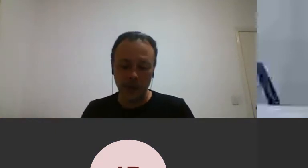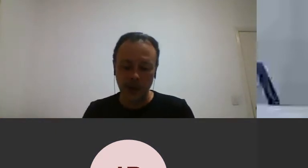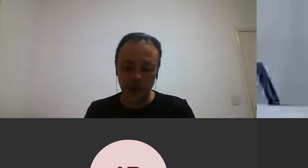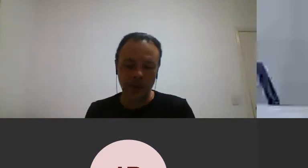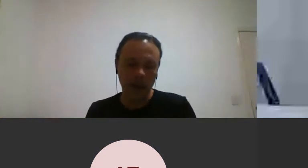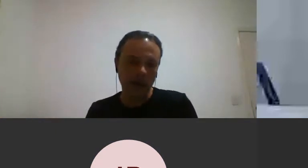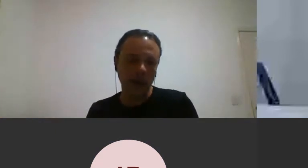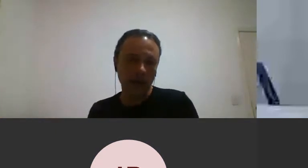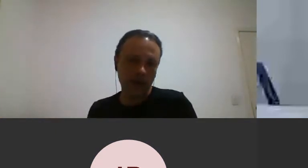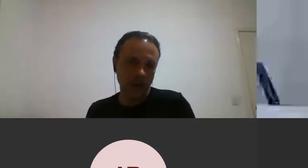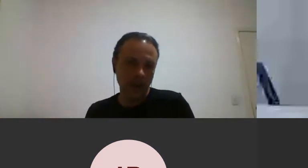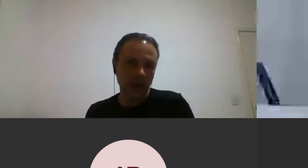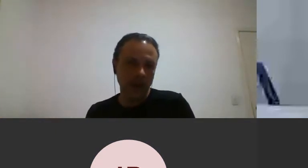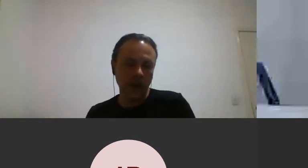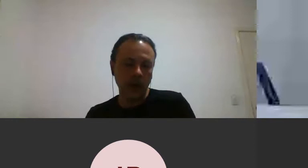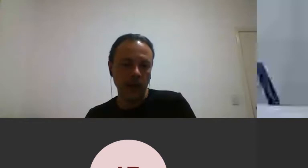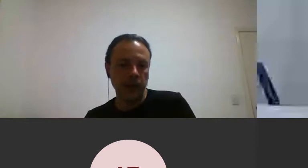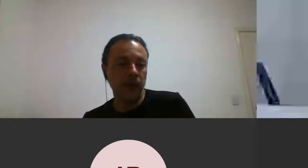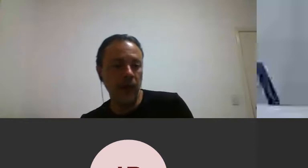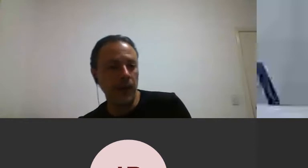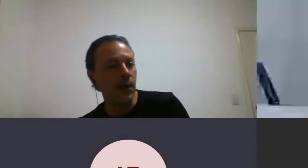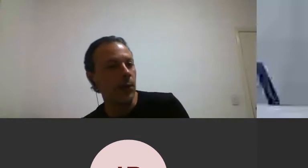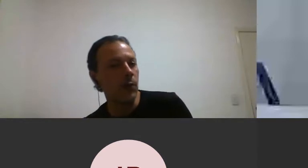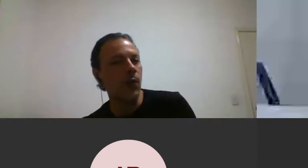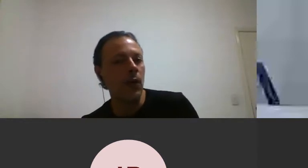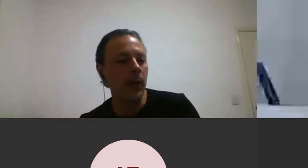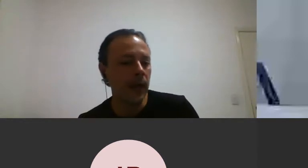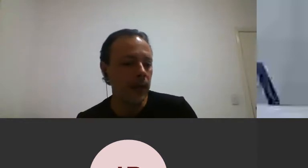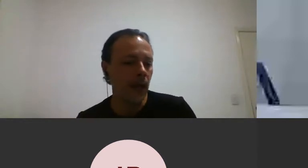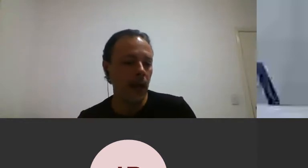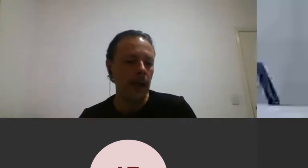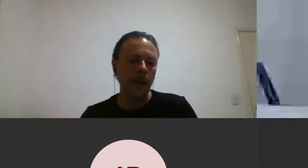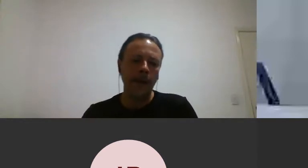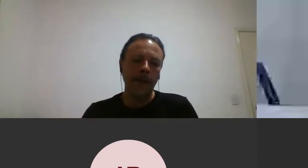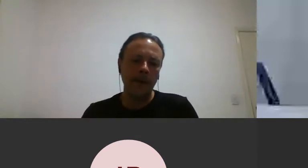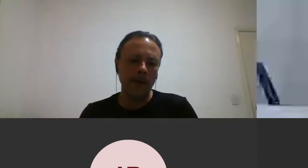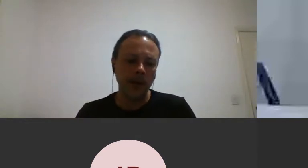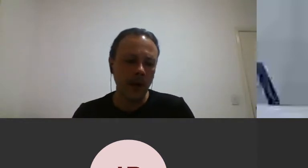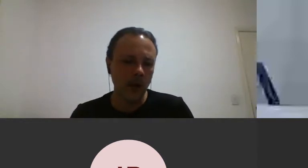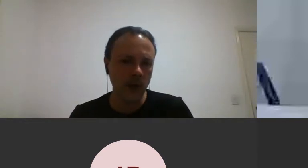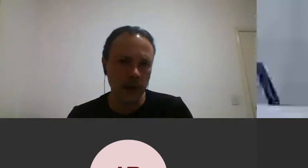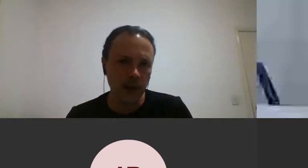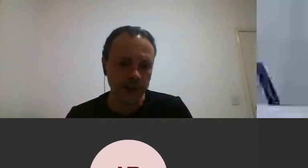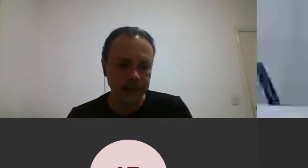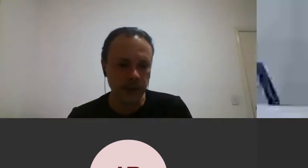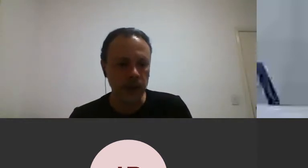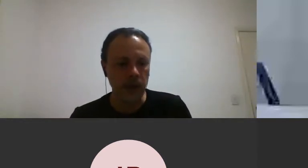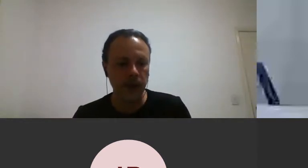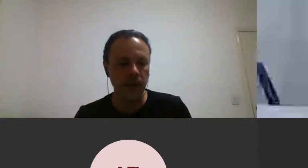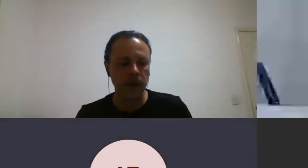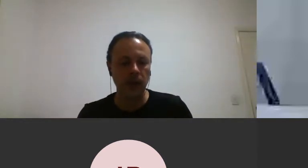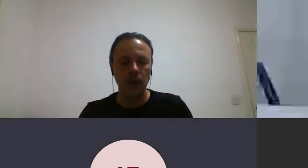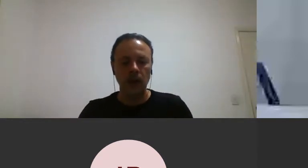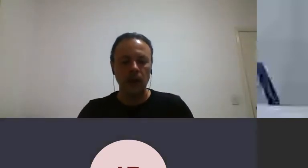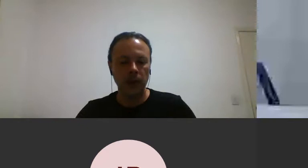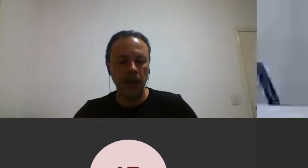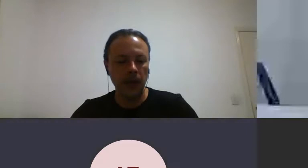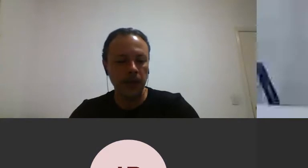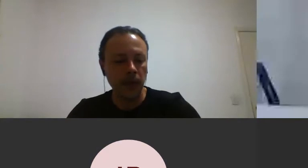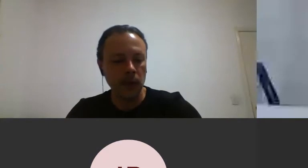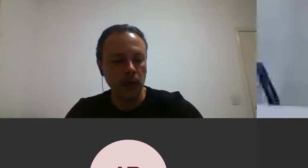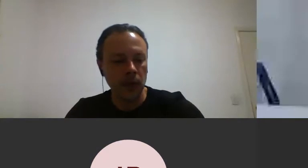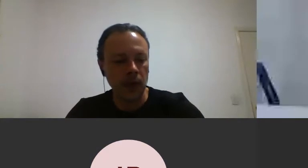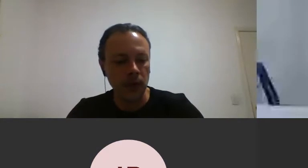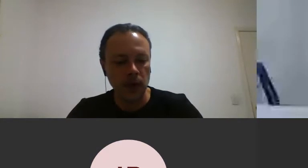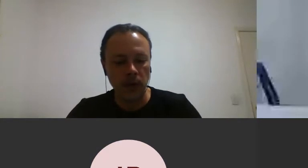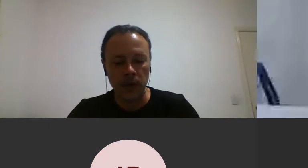Para vocês conhecerem a programação, de fato. Mas a ferramenta é muito boa, mas eu acho que tem outras, né? Dá para você